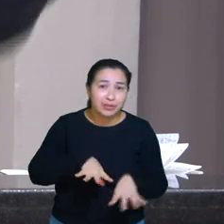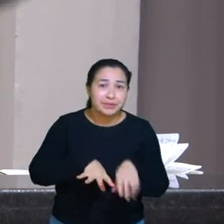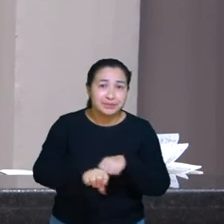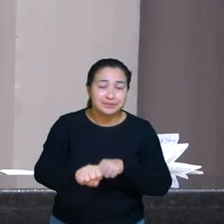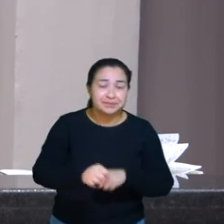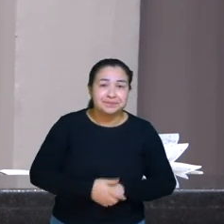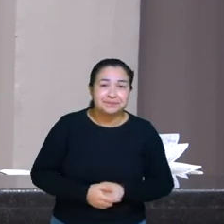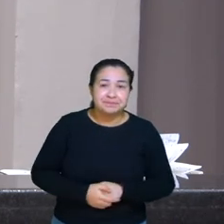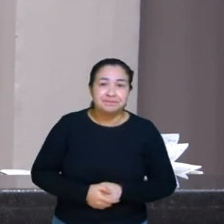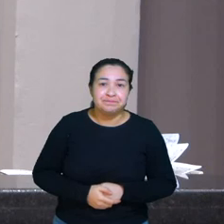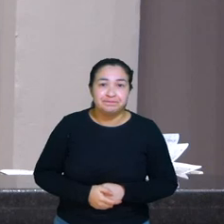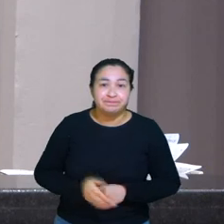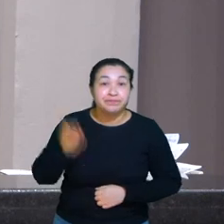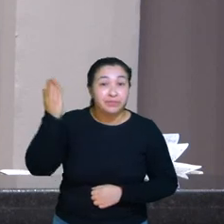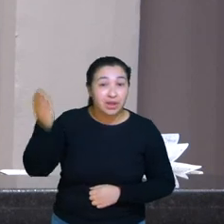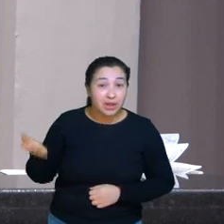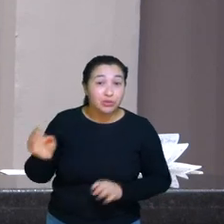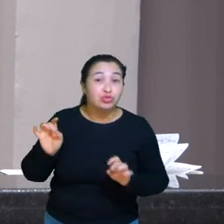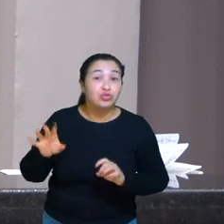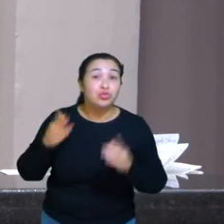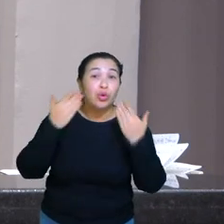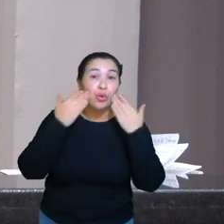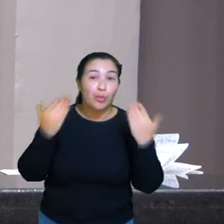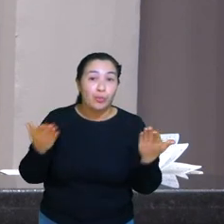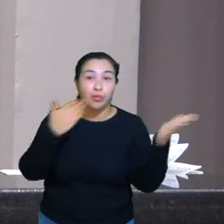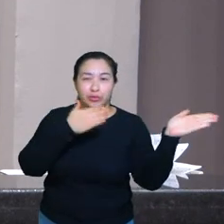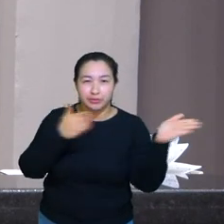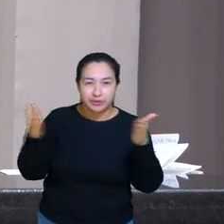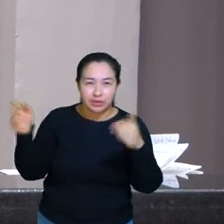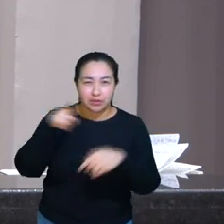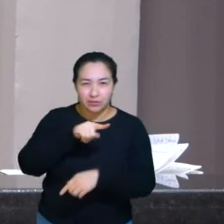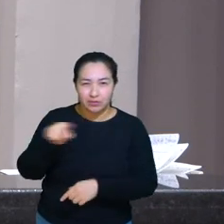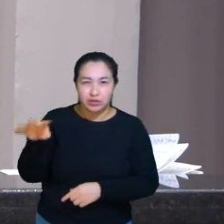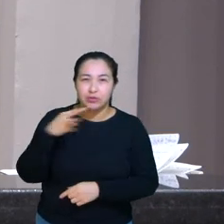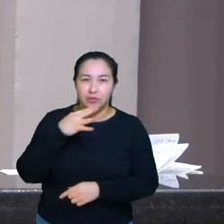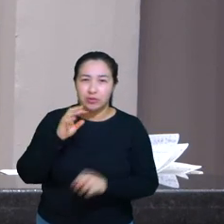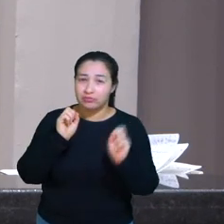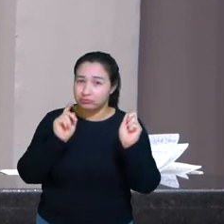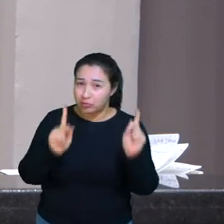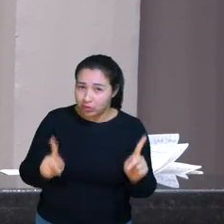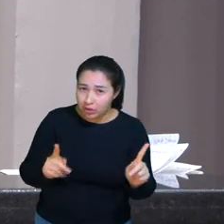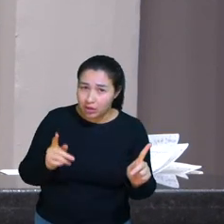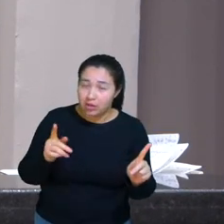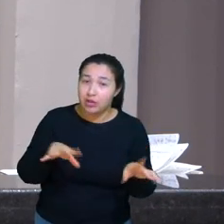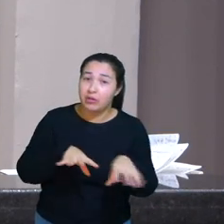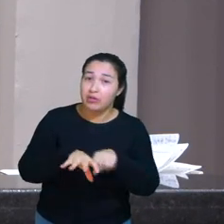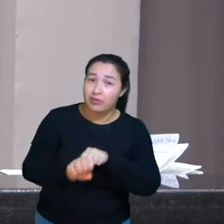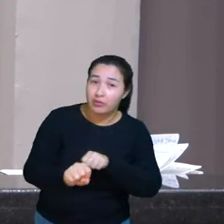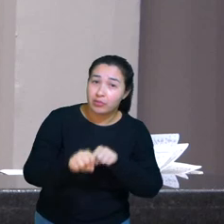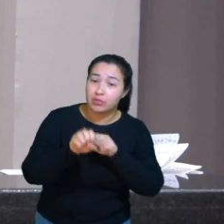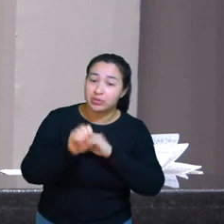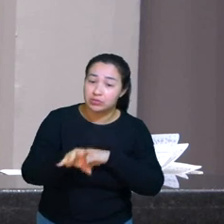então isso aqui era só para fazer aí um pouco para vocês estamos com formação na educação infantil estamos